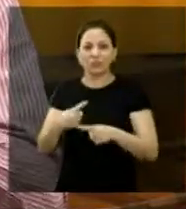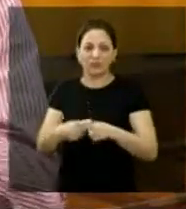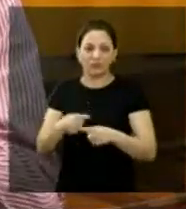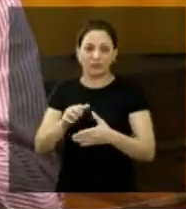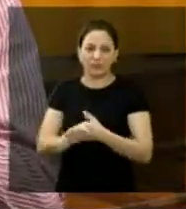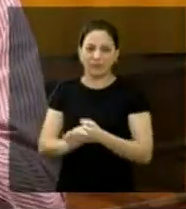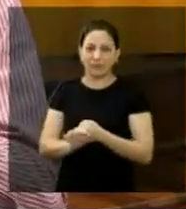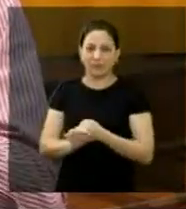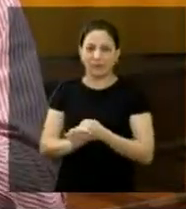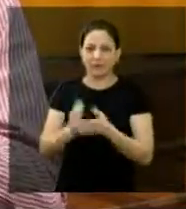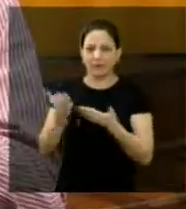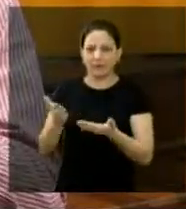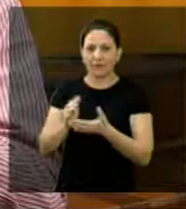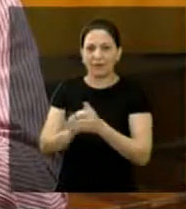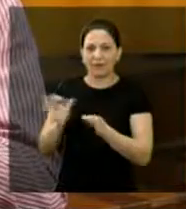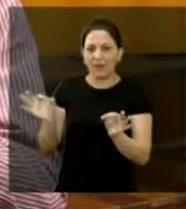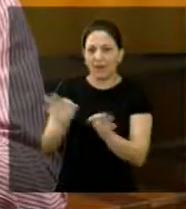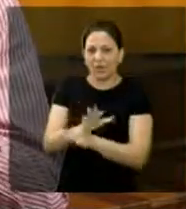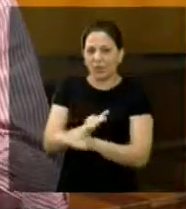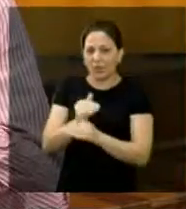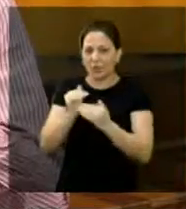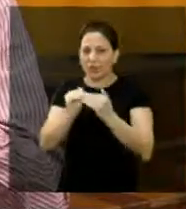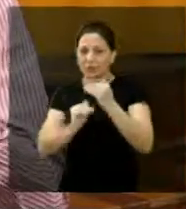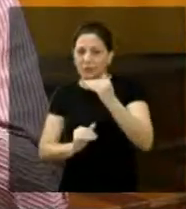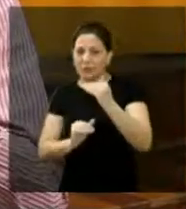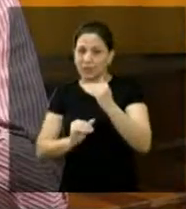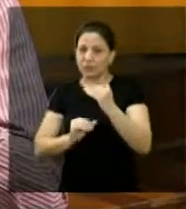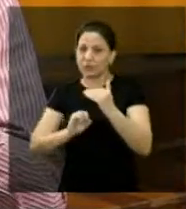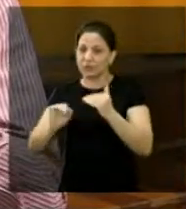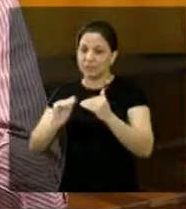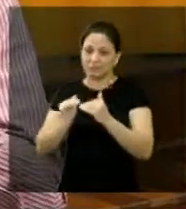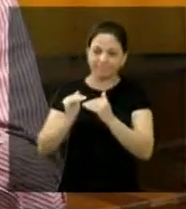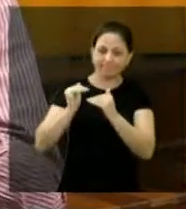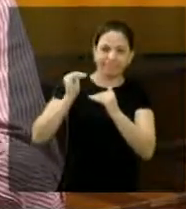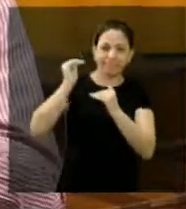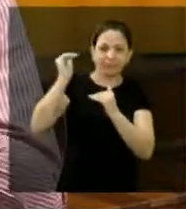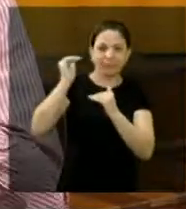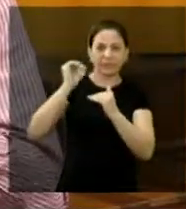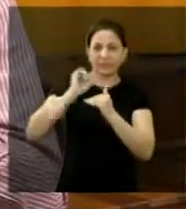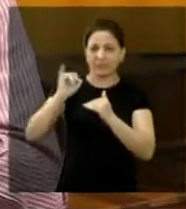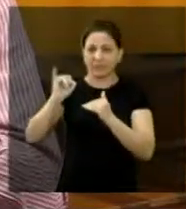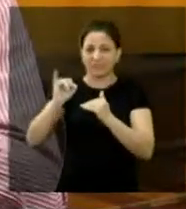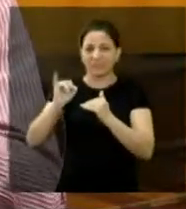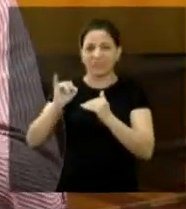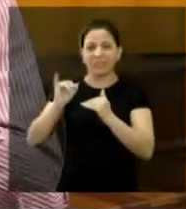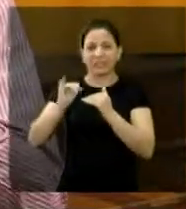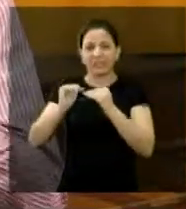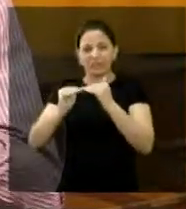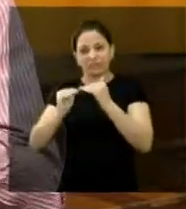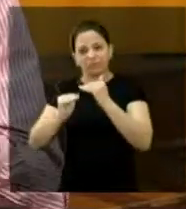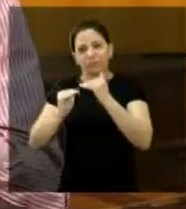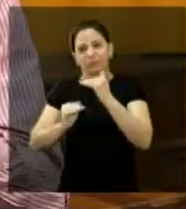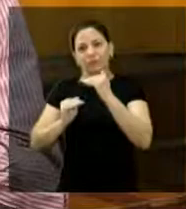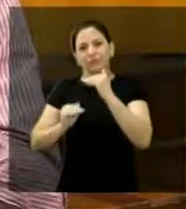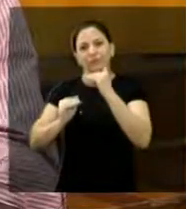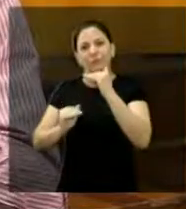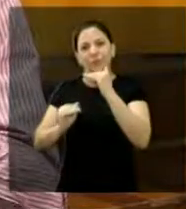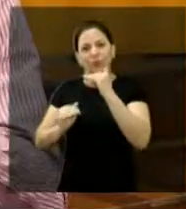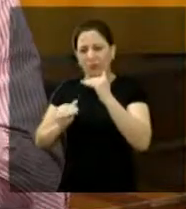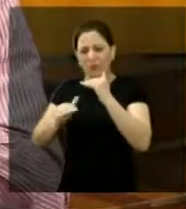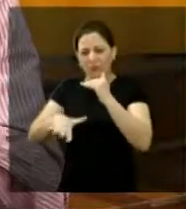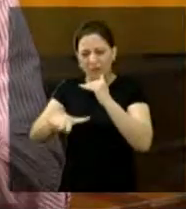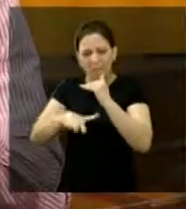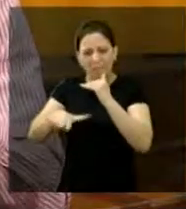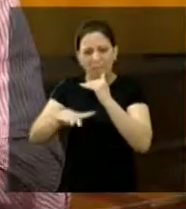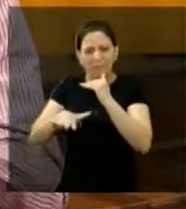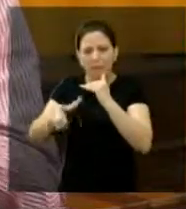só fala que acabou o rebaixamento quando você sobe para a primeira divisão. Quando você está na segunda, na terceira, você continua rebaixado do mesmo